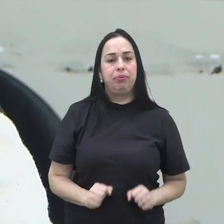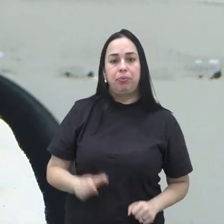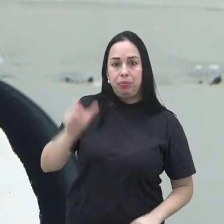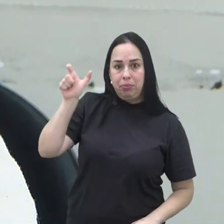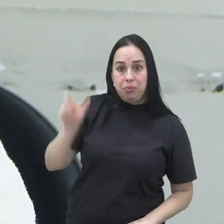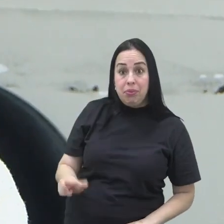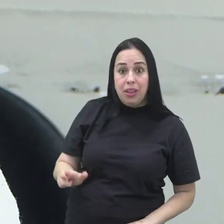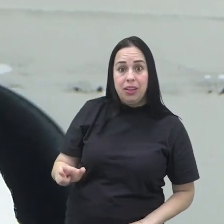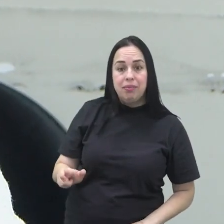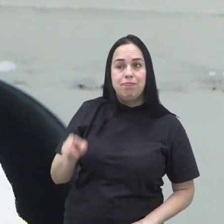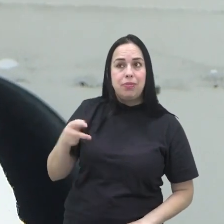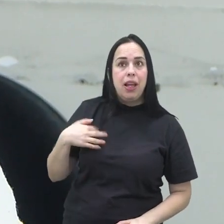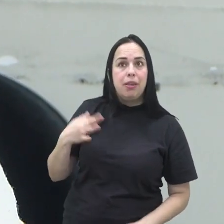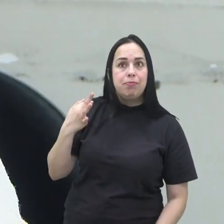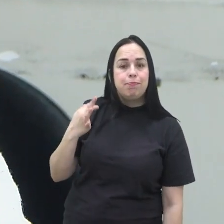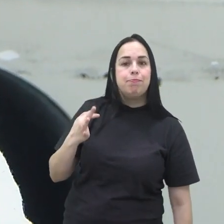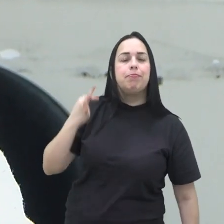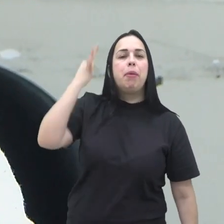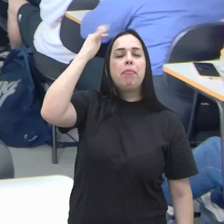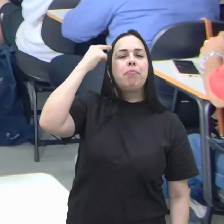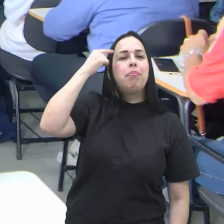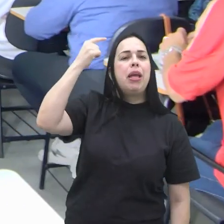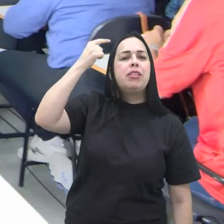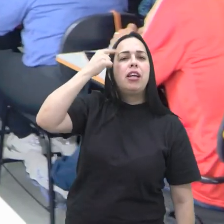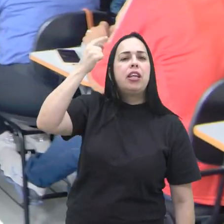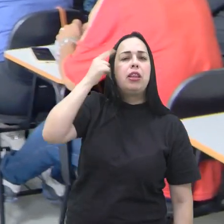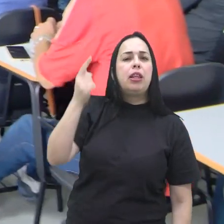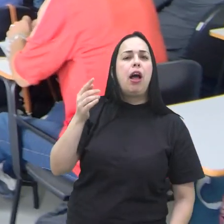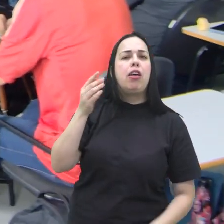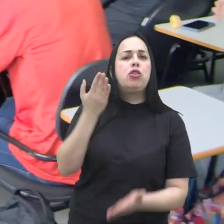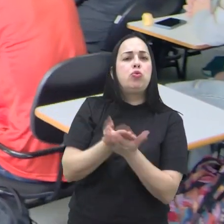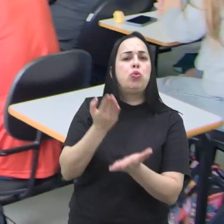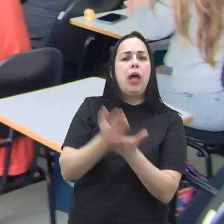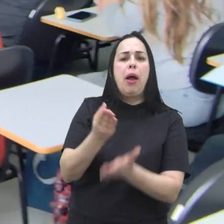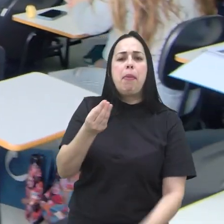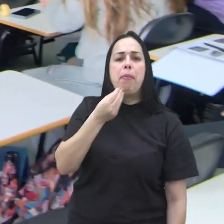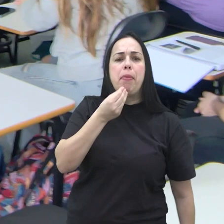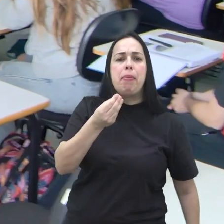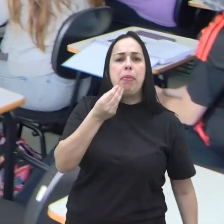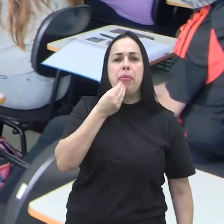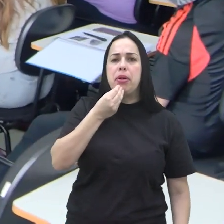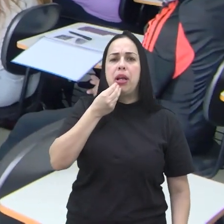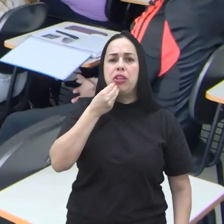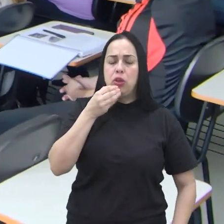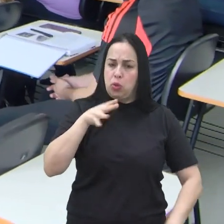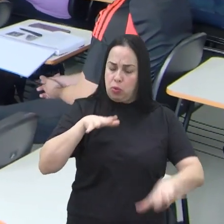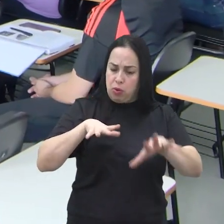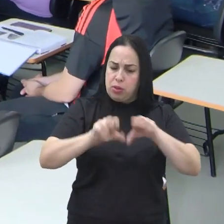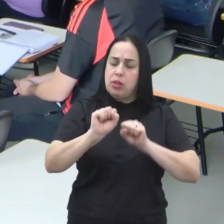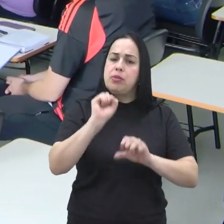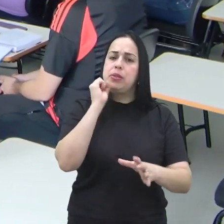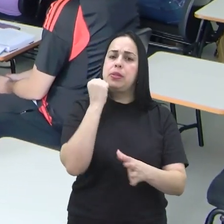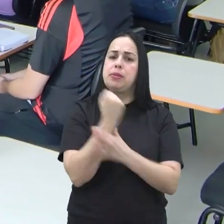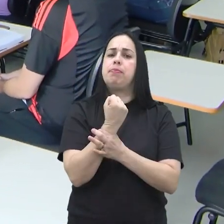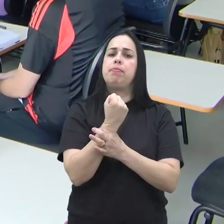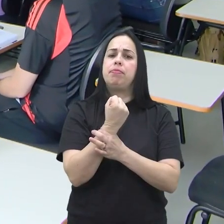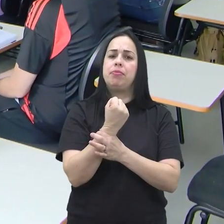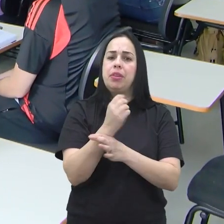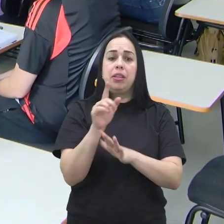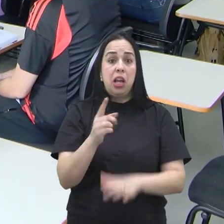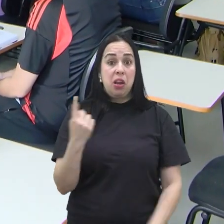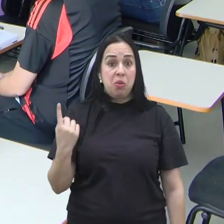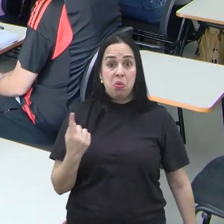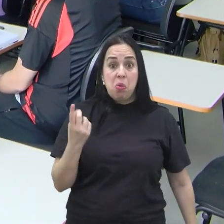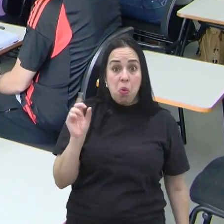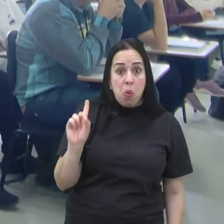O João é uma das pessoas que enxergam na universidade a oportunidade de uma carreira sólida. E ele não